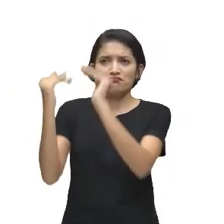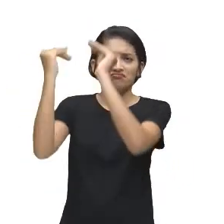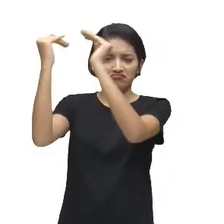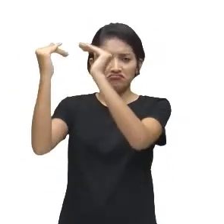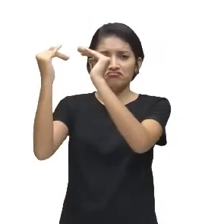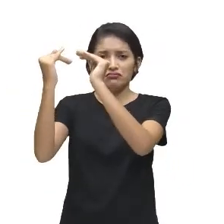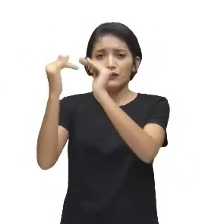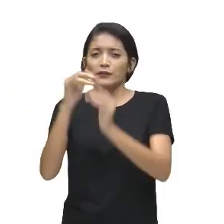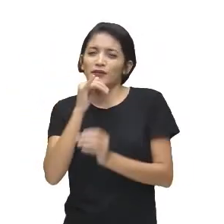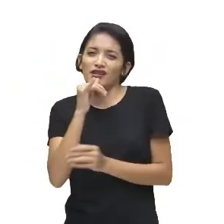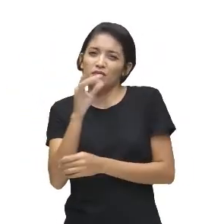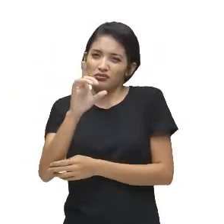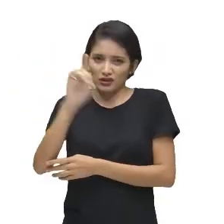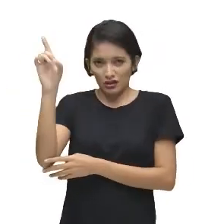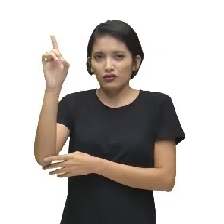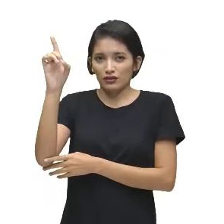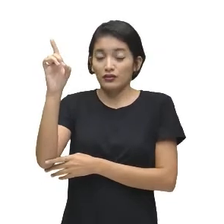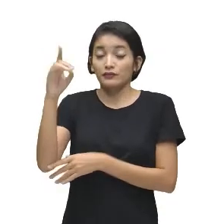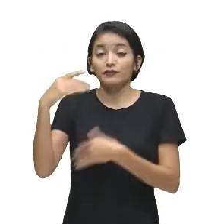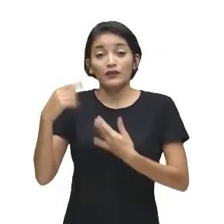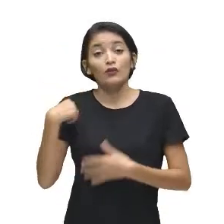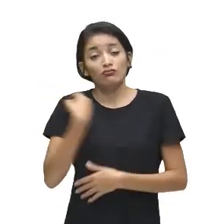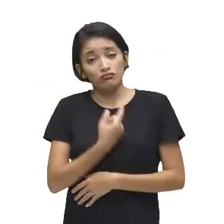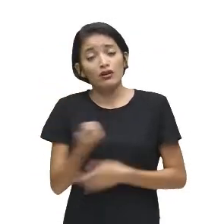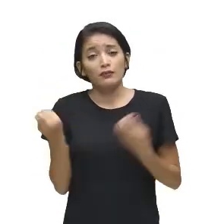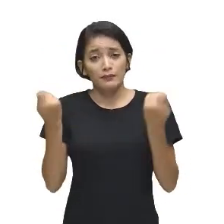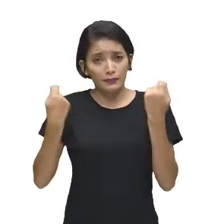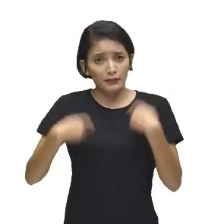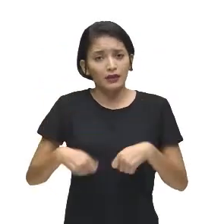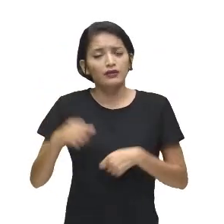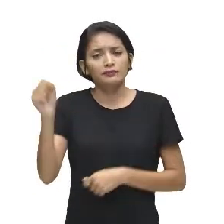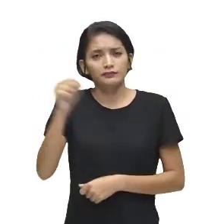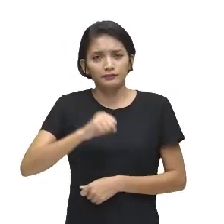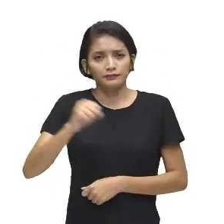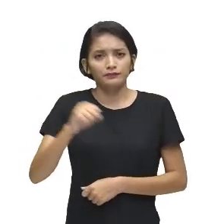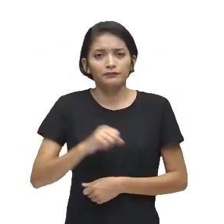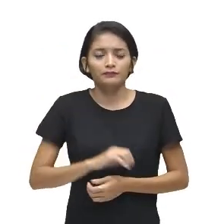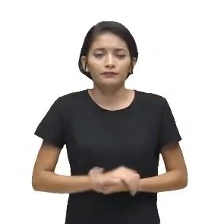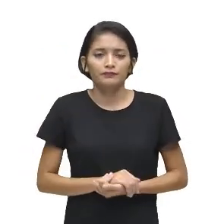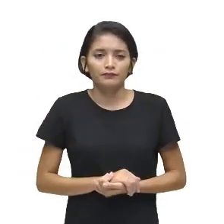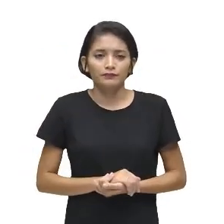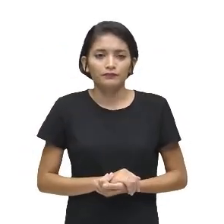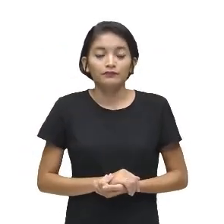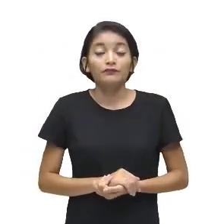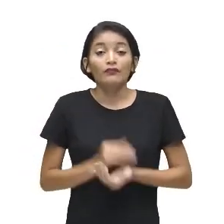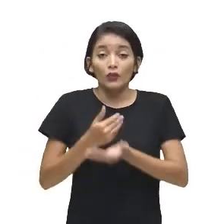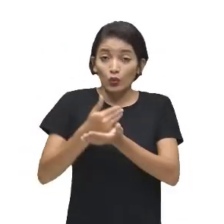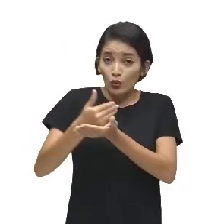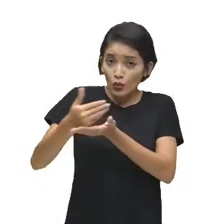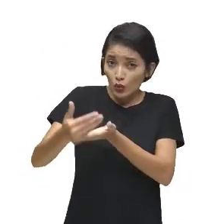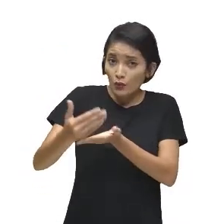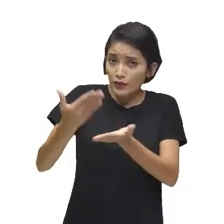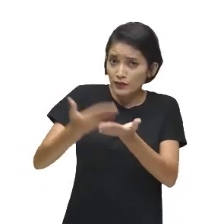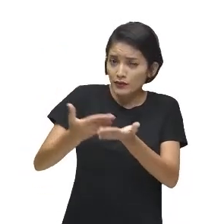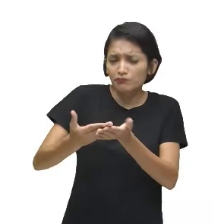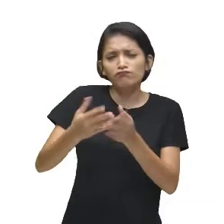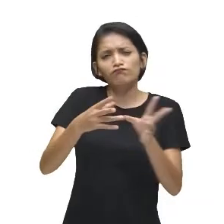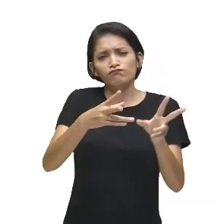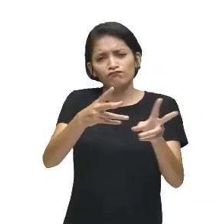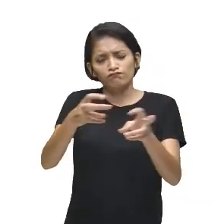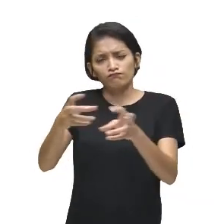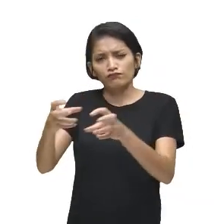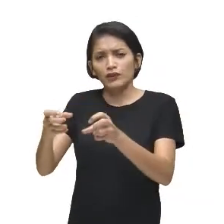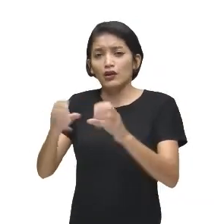Deus. E todos nós somos capazes disso, né? E no início da nossa aula nós vimos